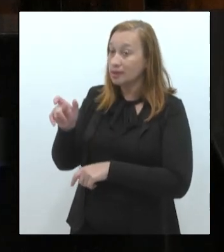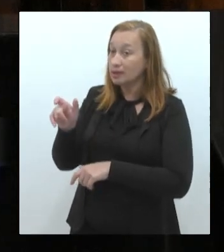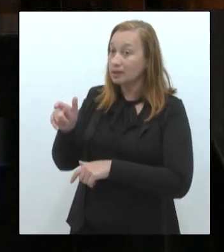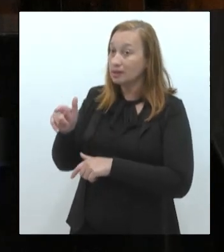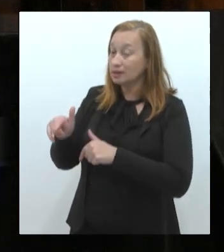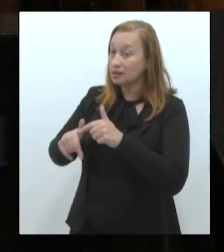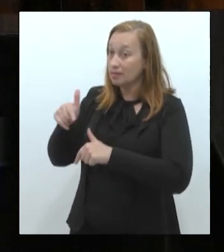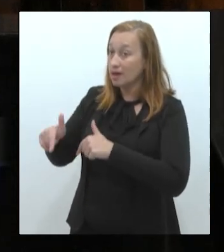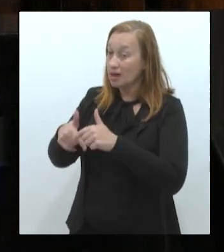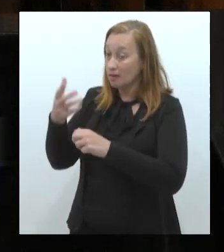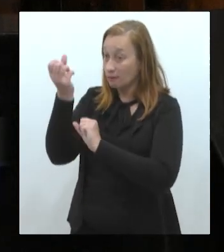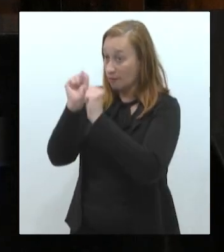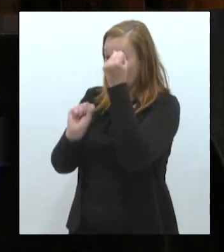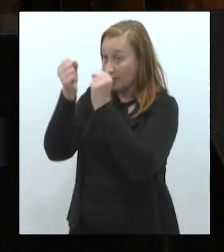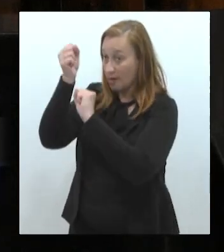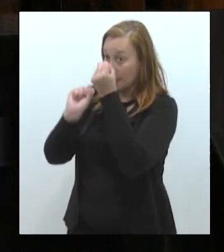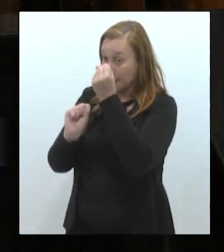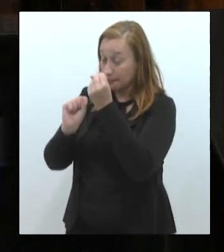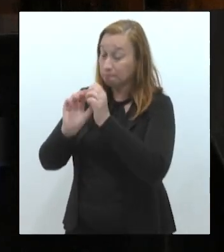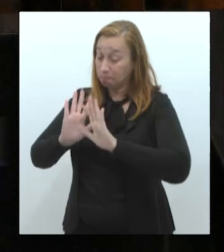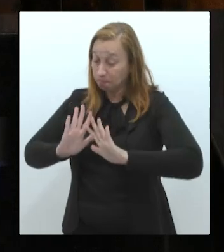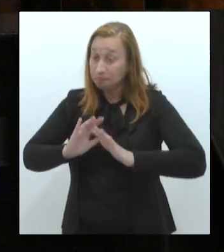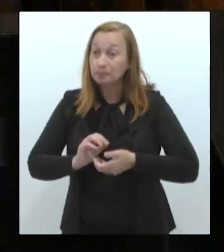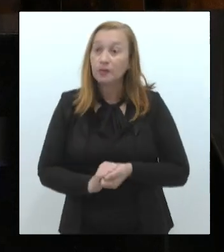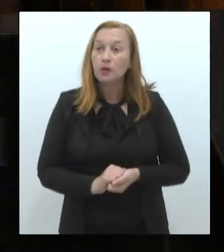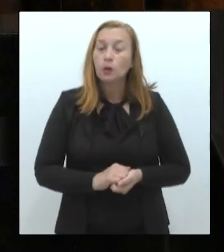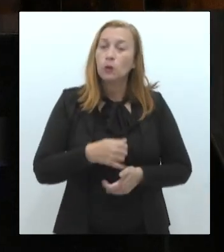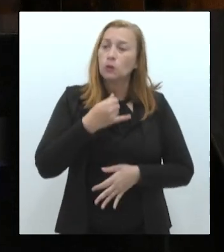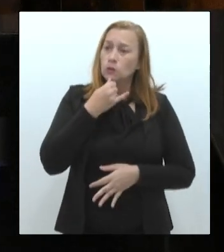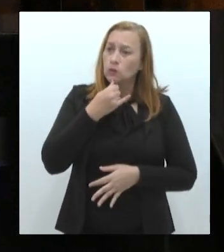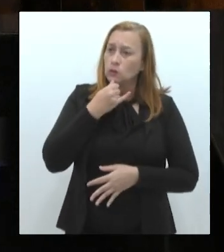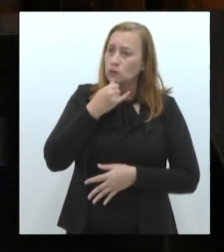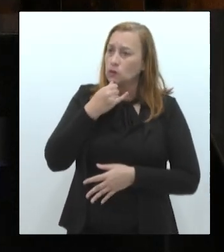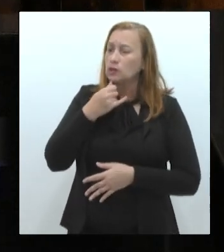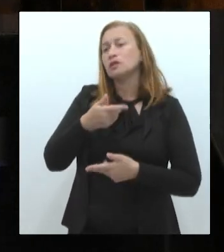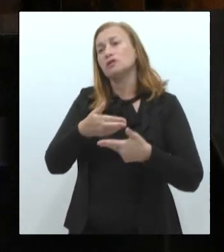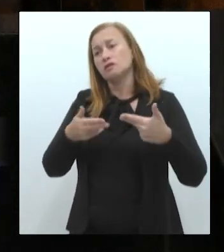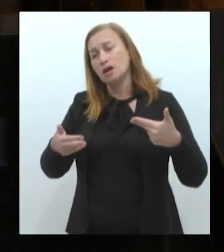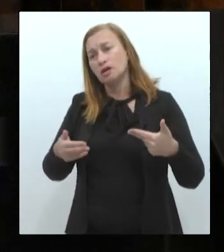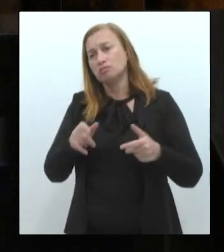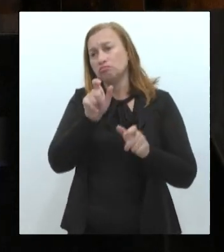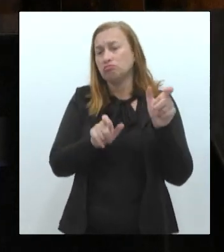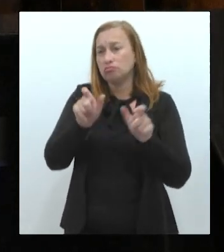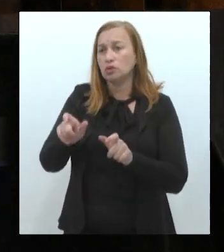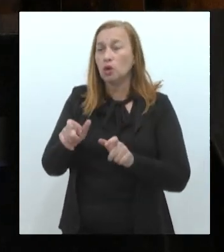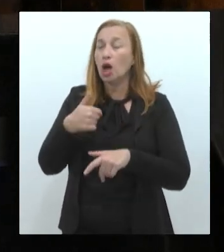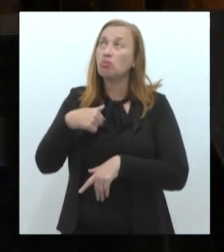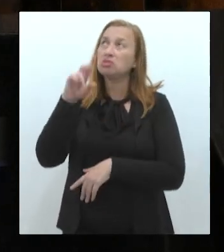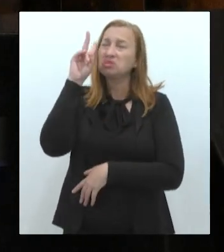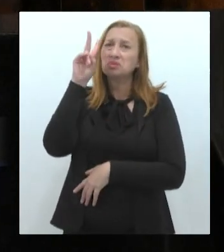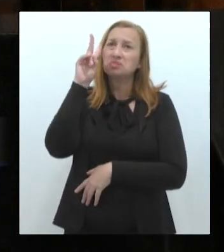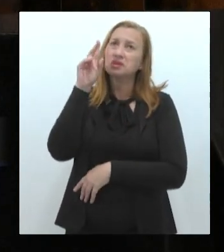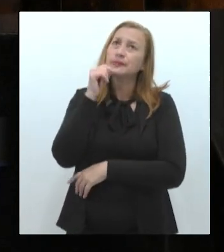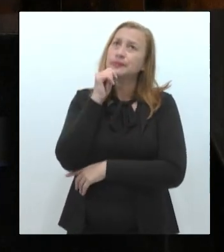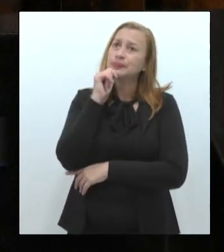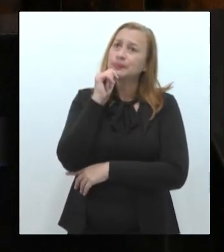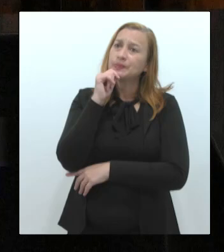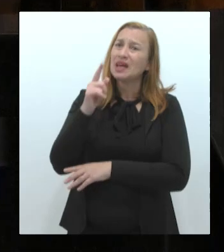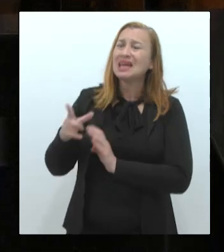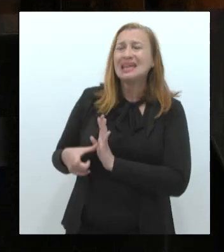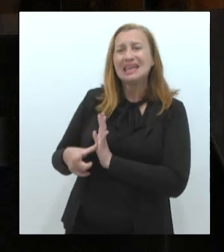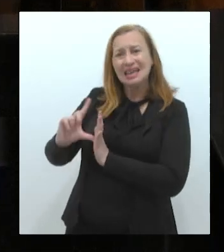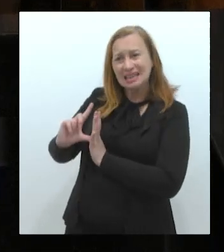E isso chocou muita gente. Aí eu me lembrei que antes